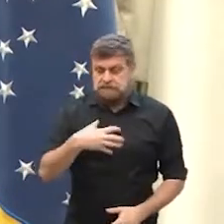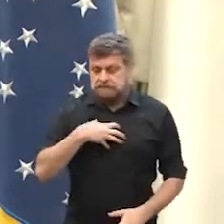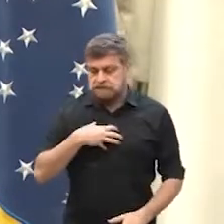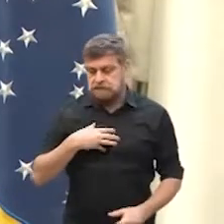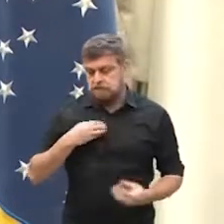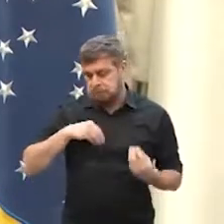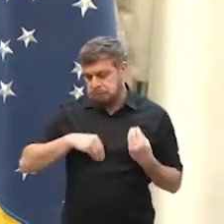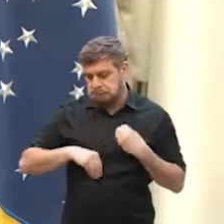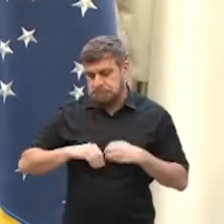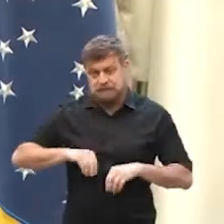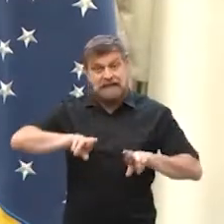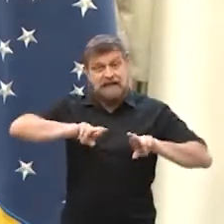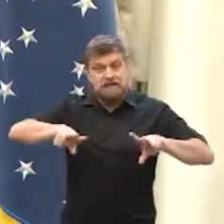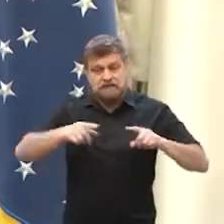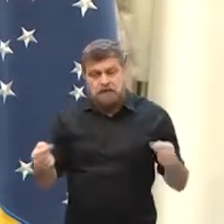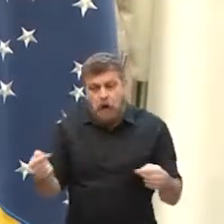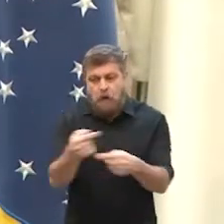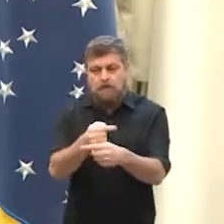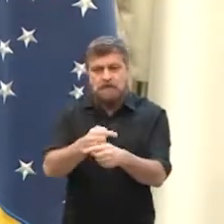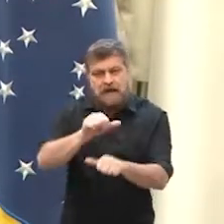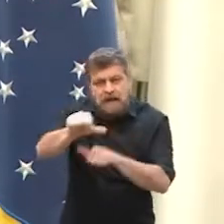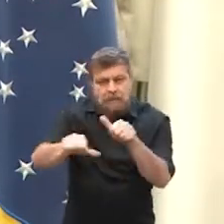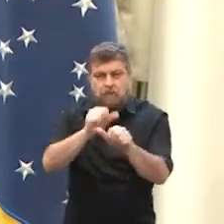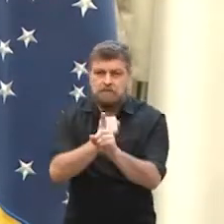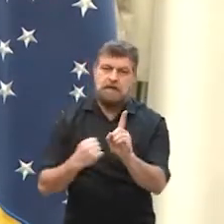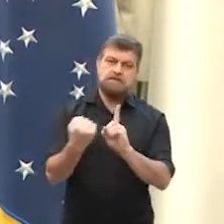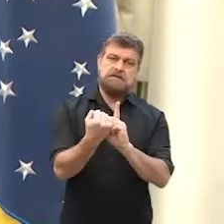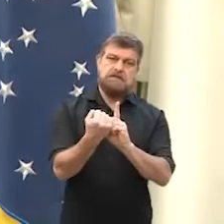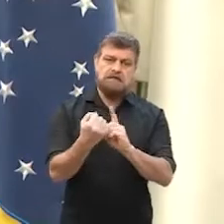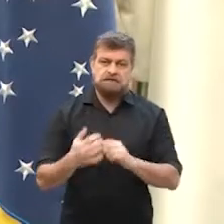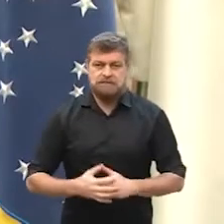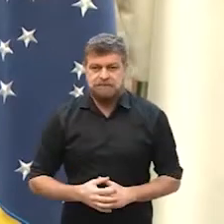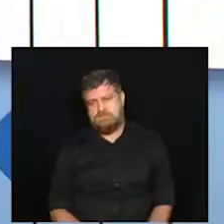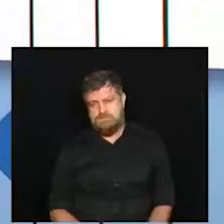é justamente o contrário. É isso que a gente precisa mudar na sociedade.